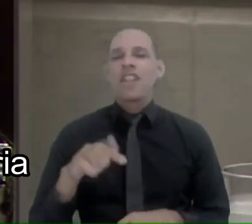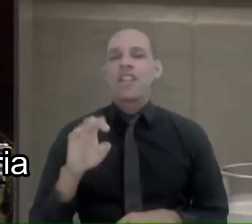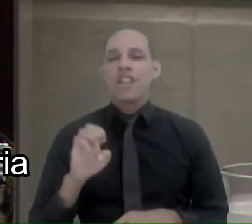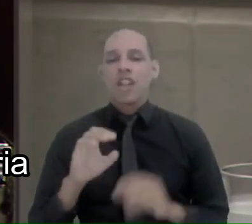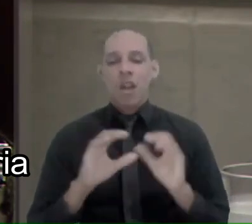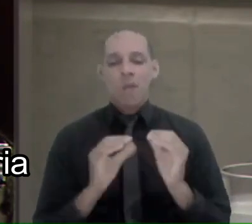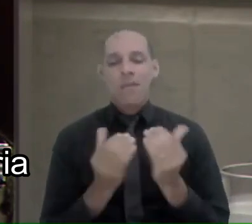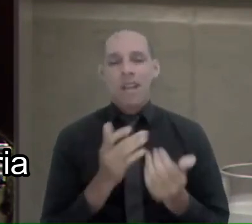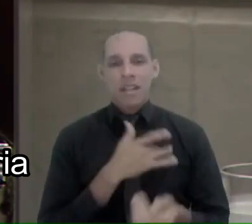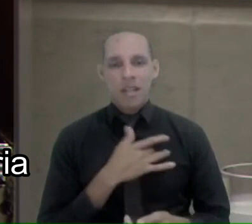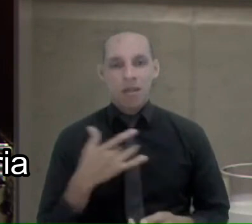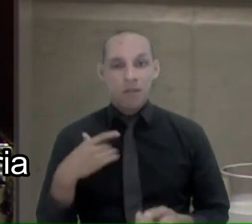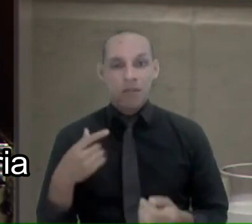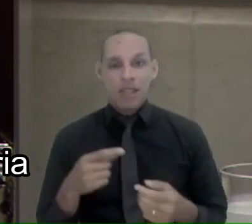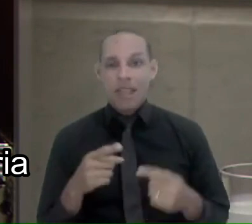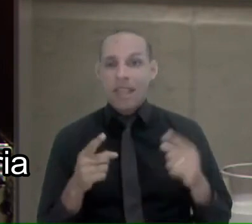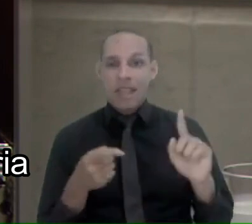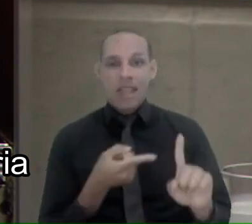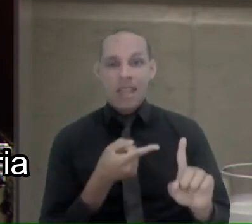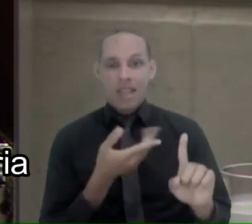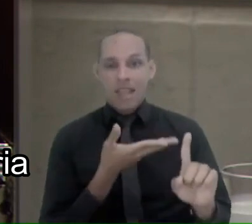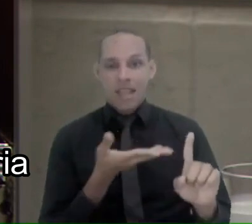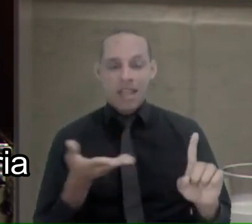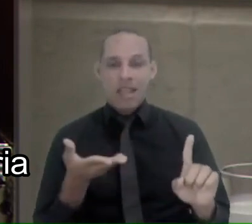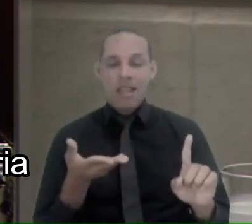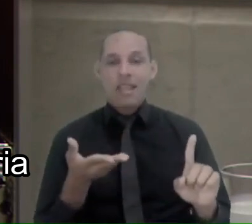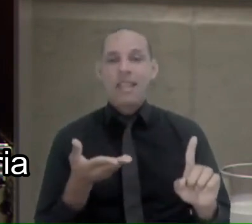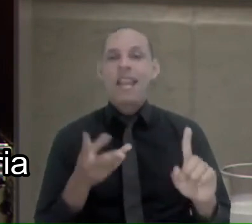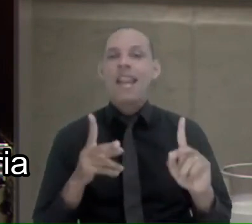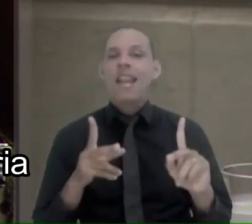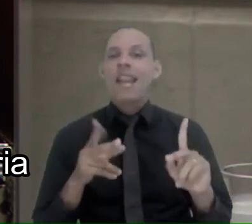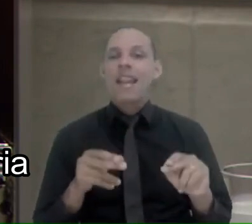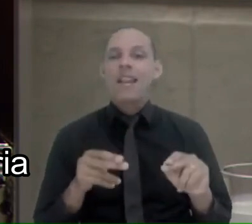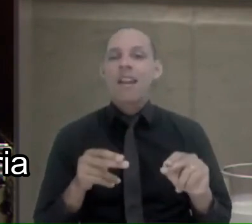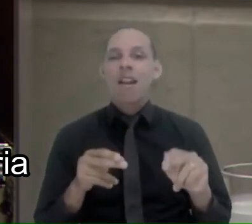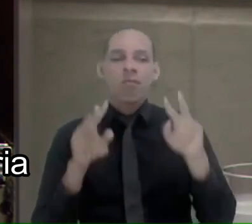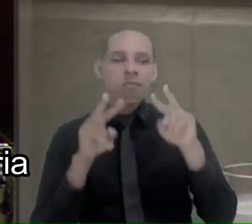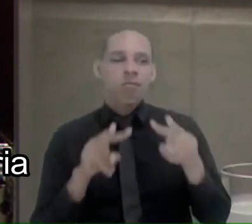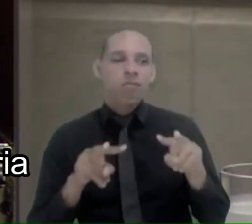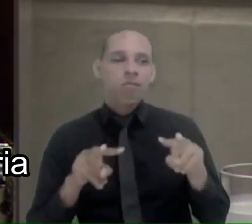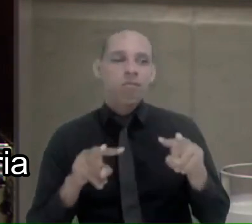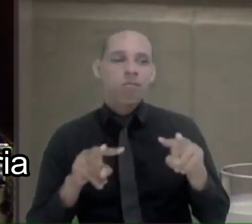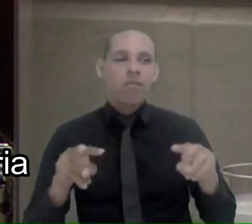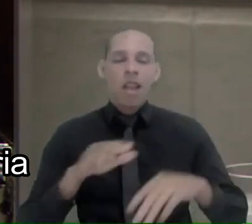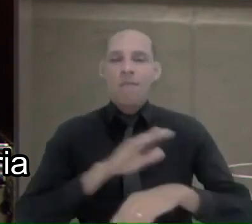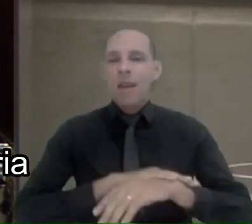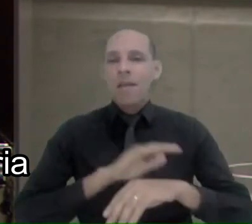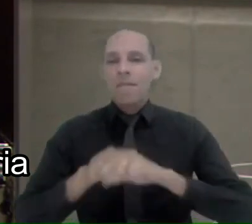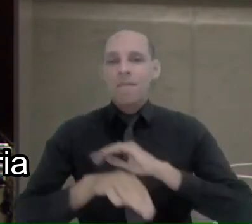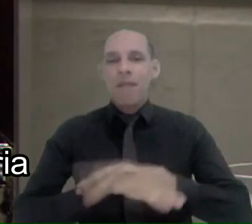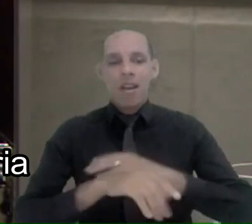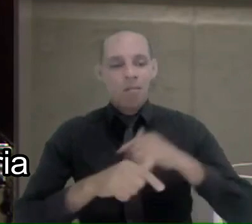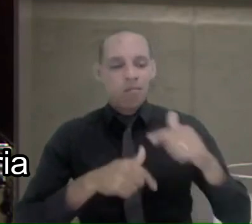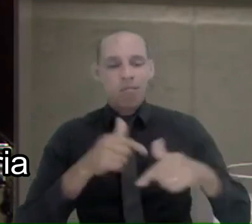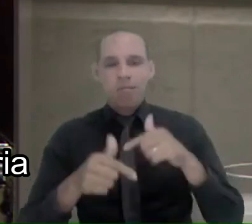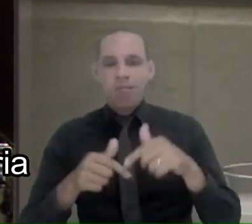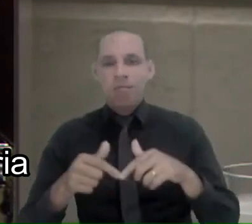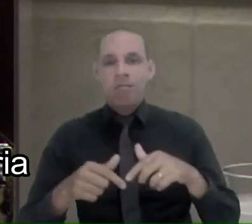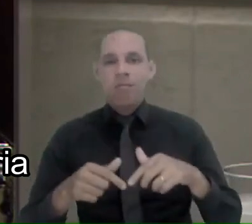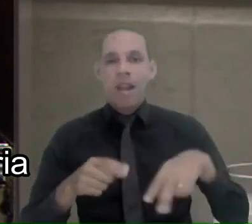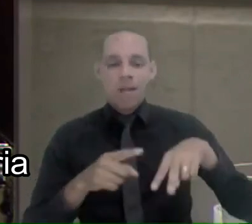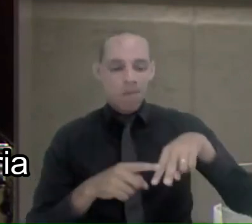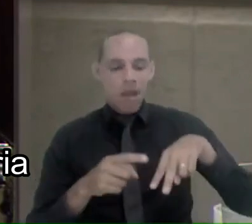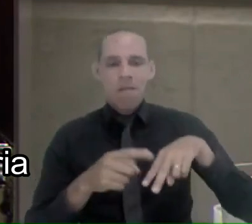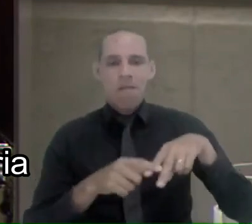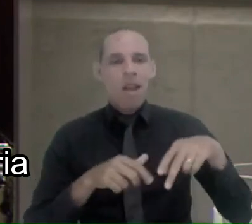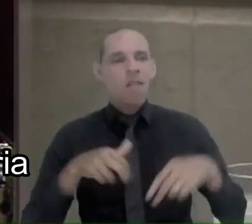são os olhos, ouvidos, braços e pernas das equipes de saúde da família dentro do território. Sem agentes